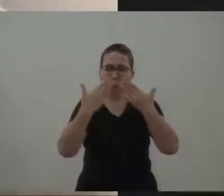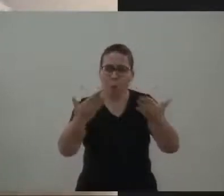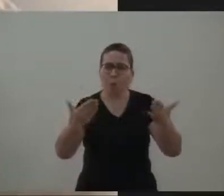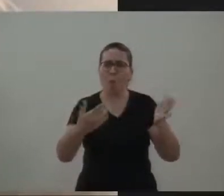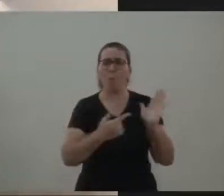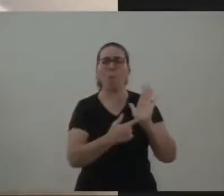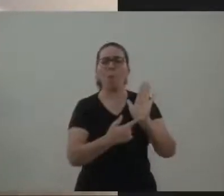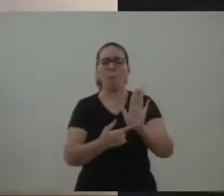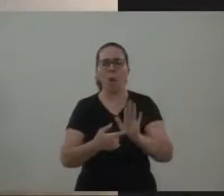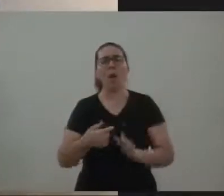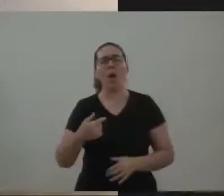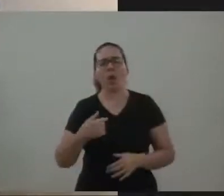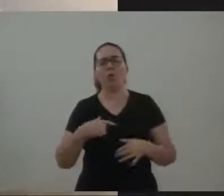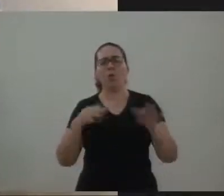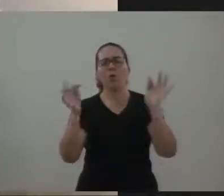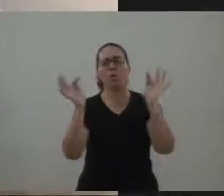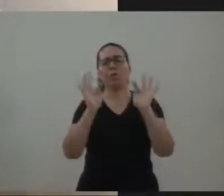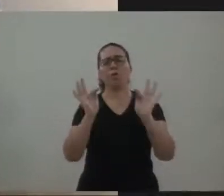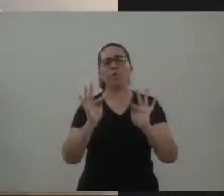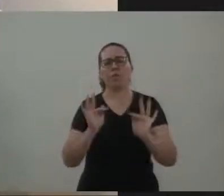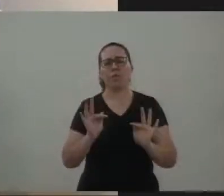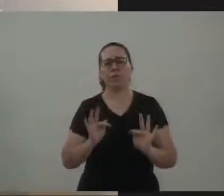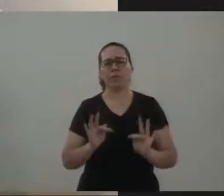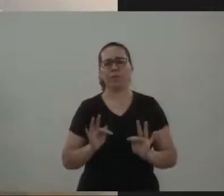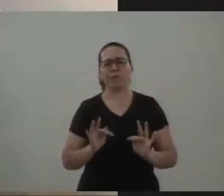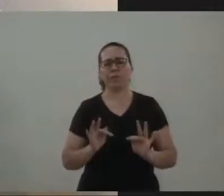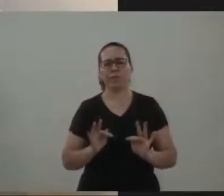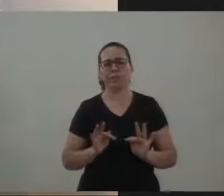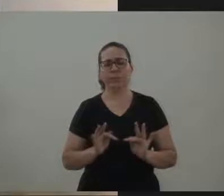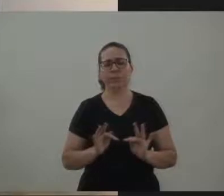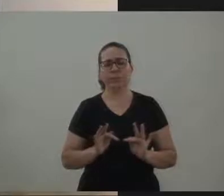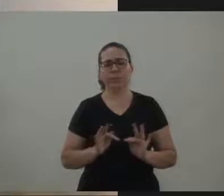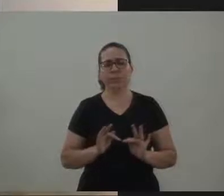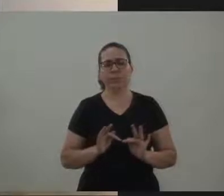fico muito feliz, né, de